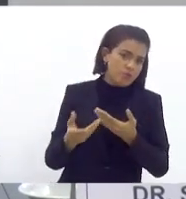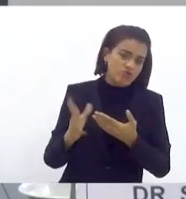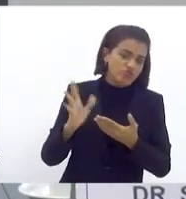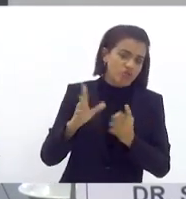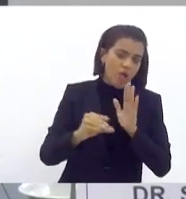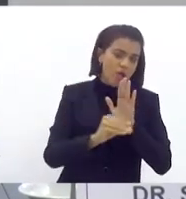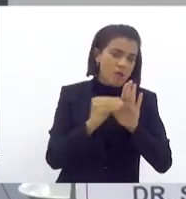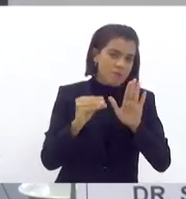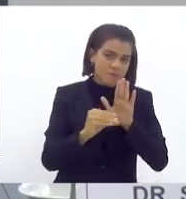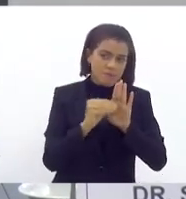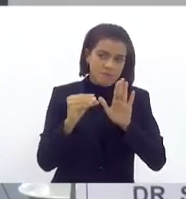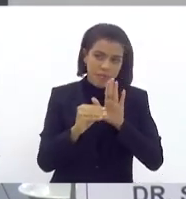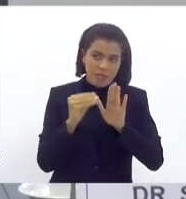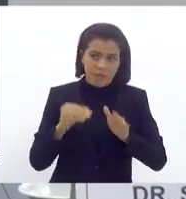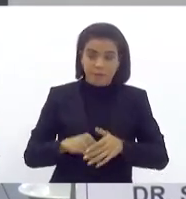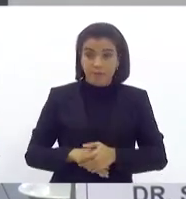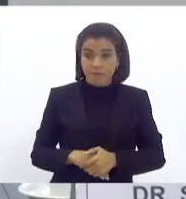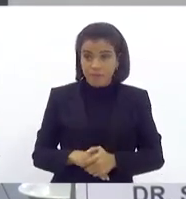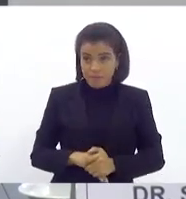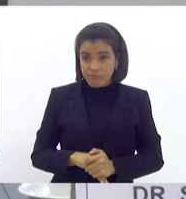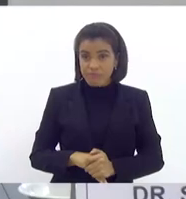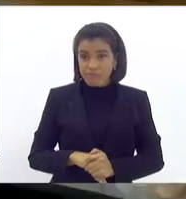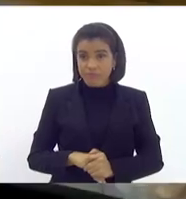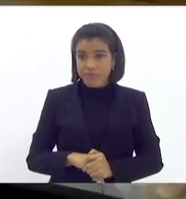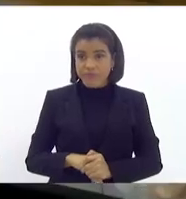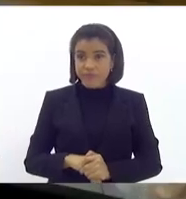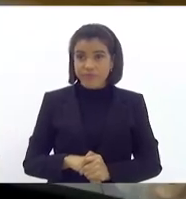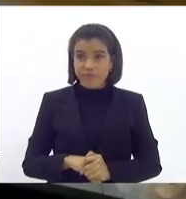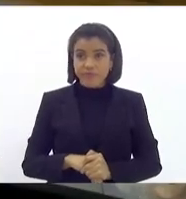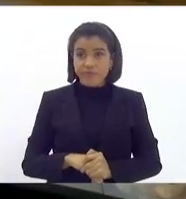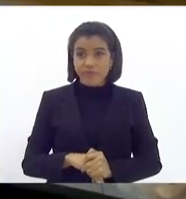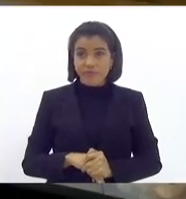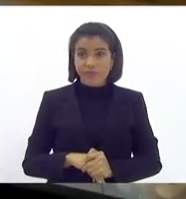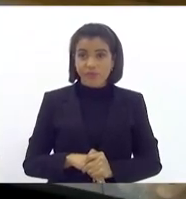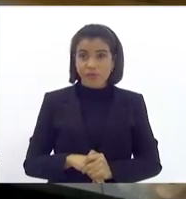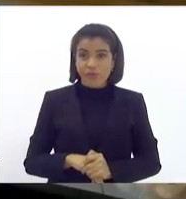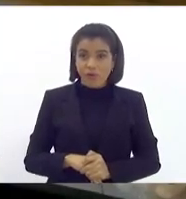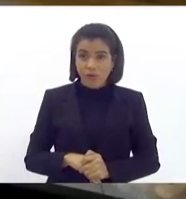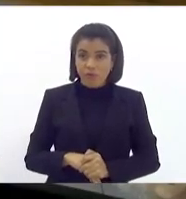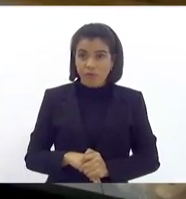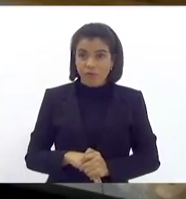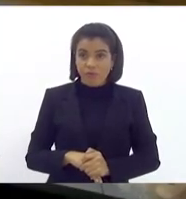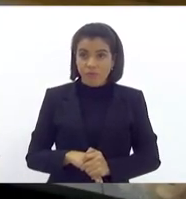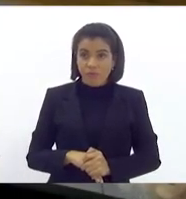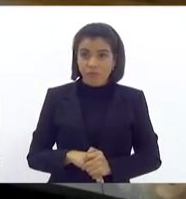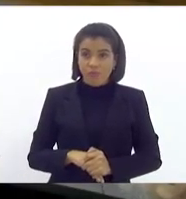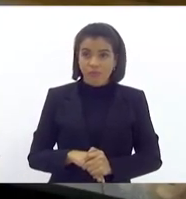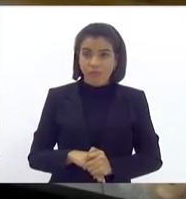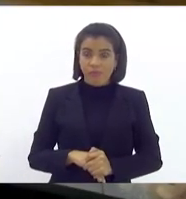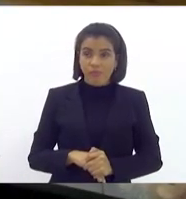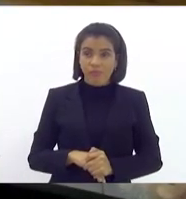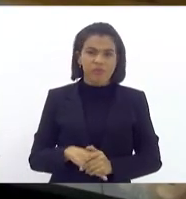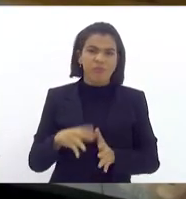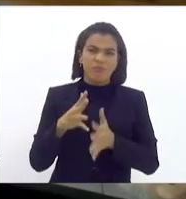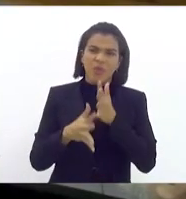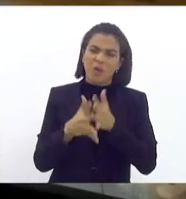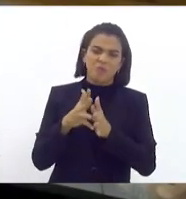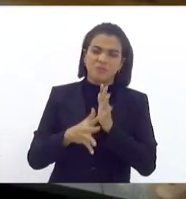Ele volta com emendas, que vai receber emendas de qualquer jeito. Falta por conta de... Não cabe aqui, eventual obstrução, enfim.